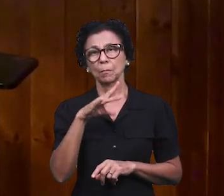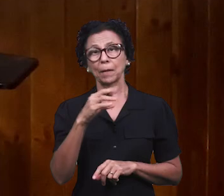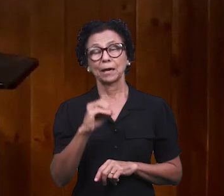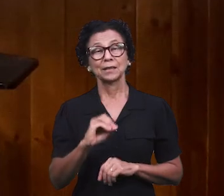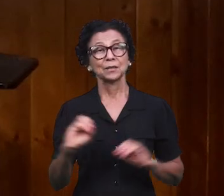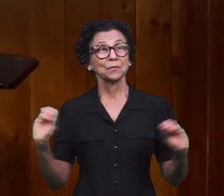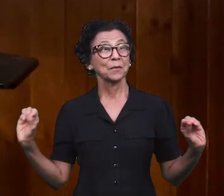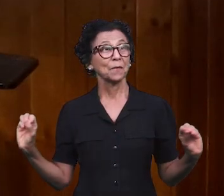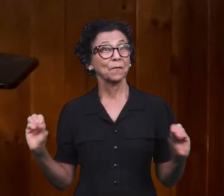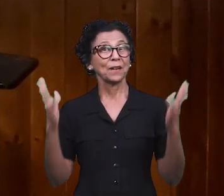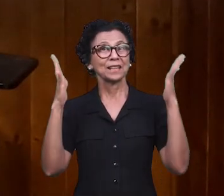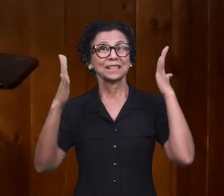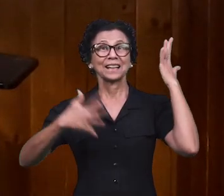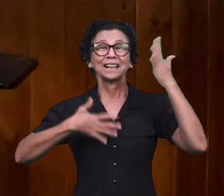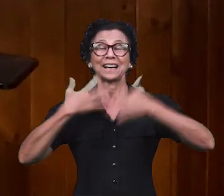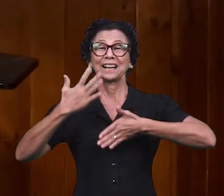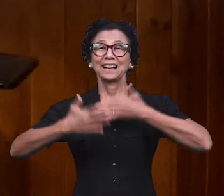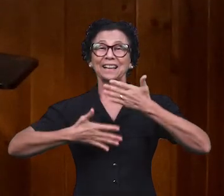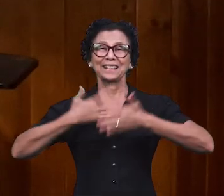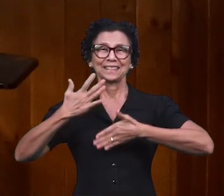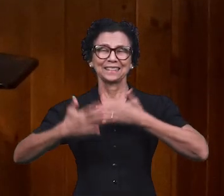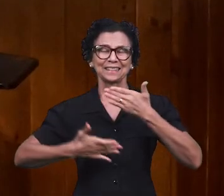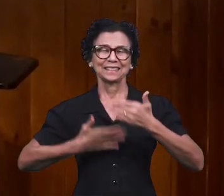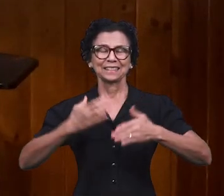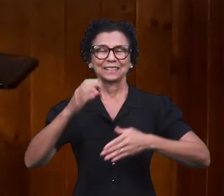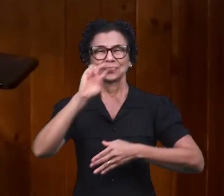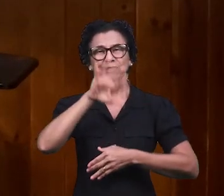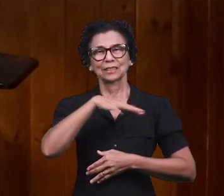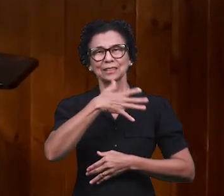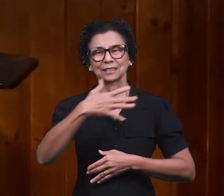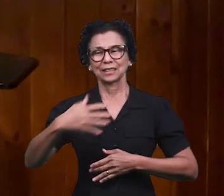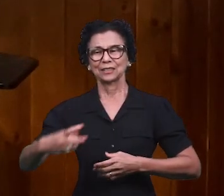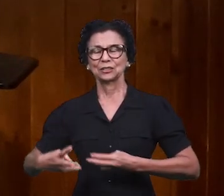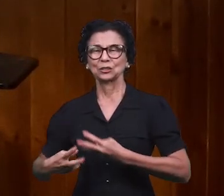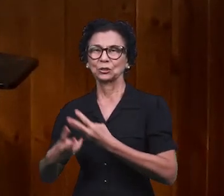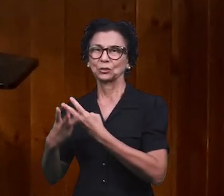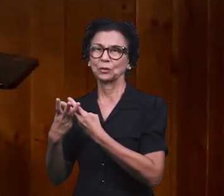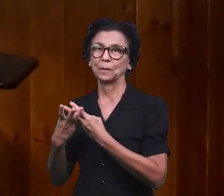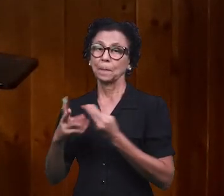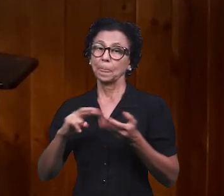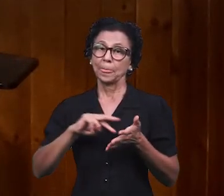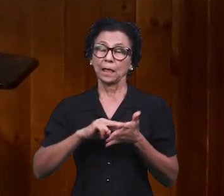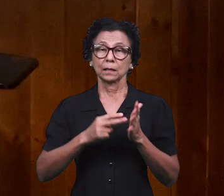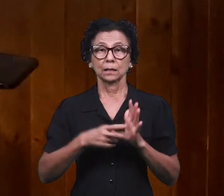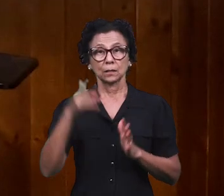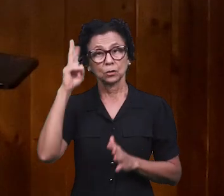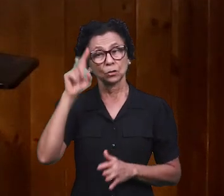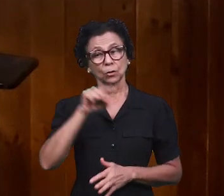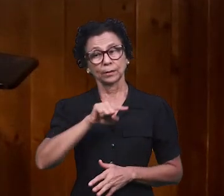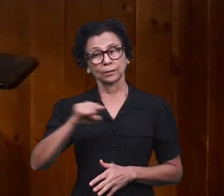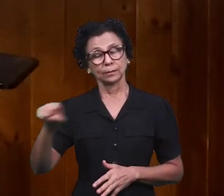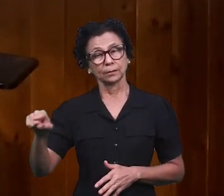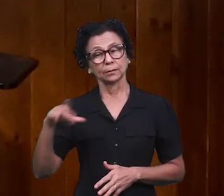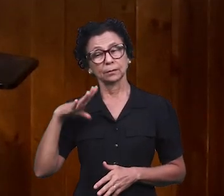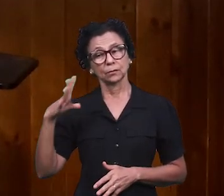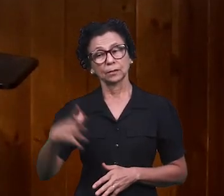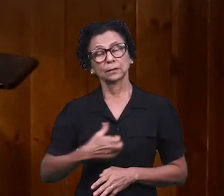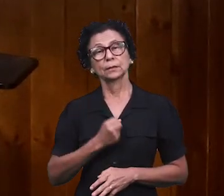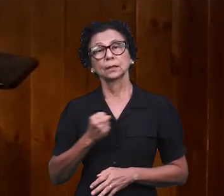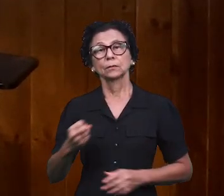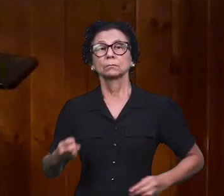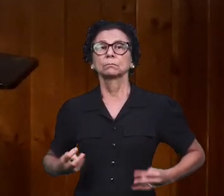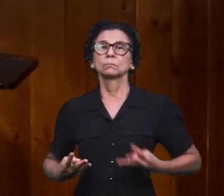alegres do calendário judaico. Logo, o significado histórico para eles é a salvação dos judeus, e isso é